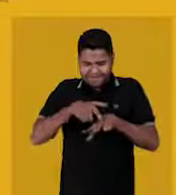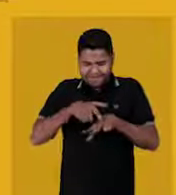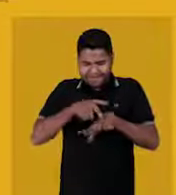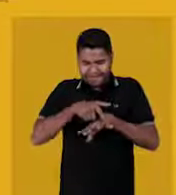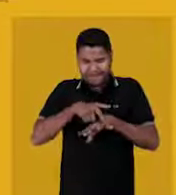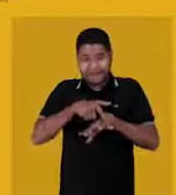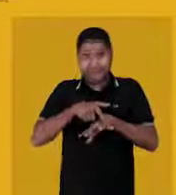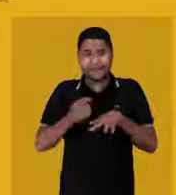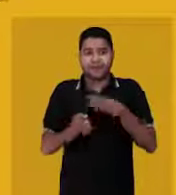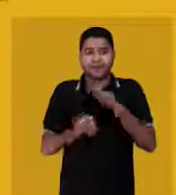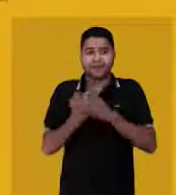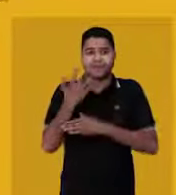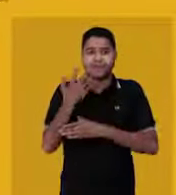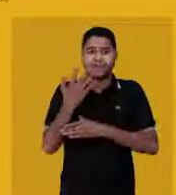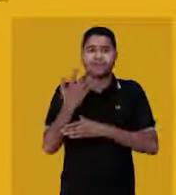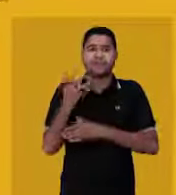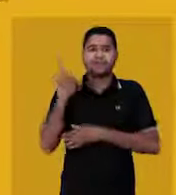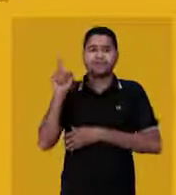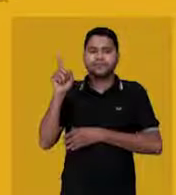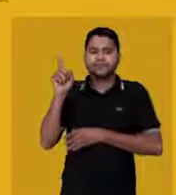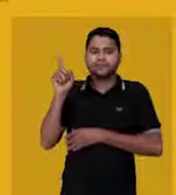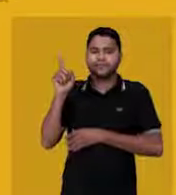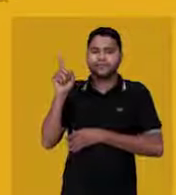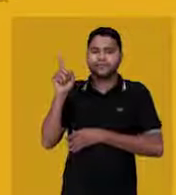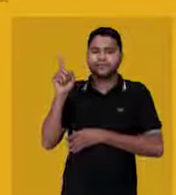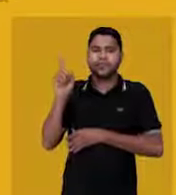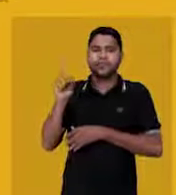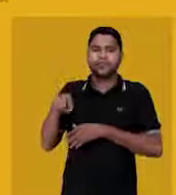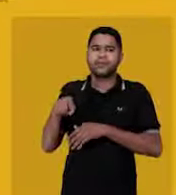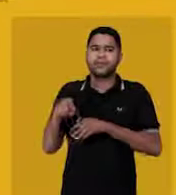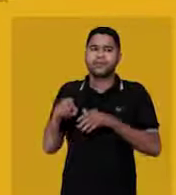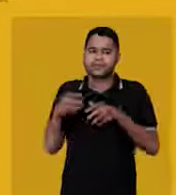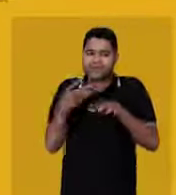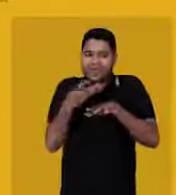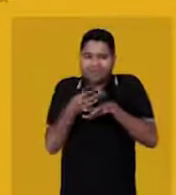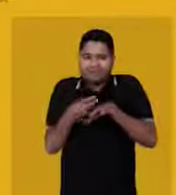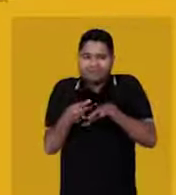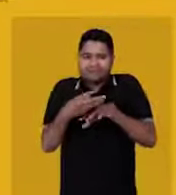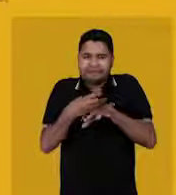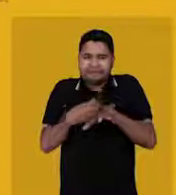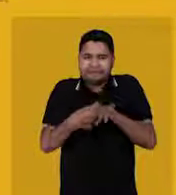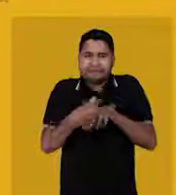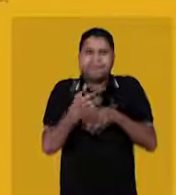também o aparecimento de vesículas com líquido claro nessas regiões.